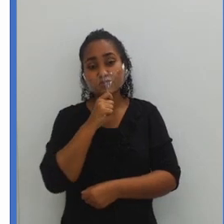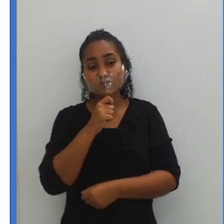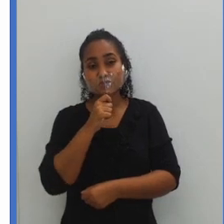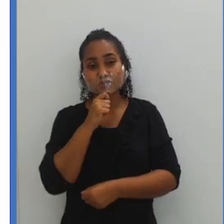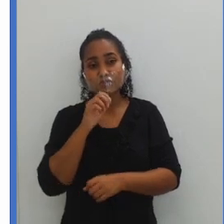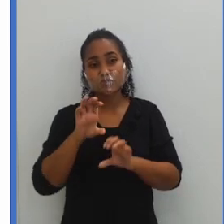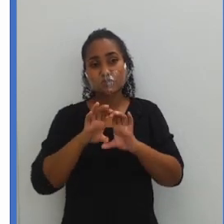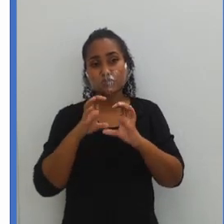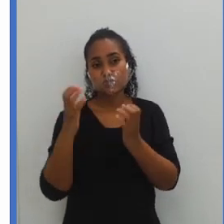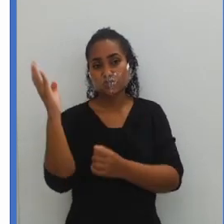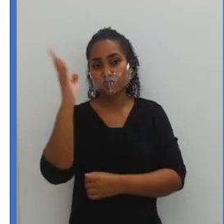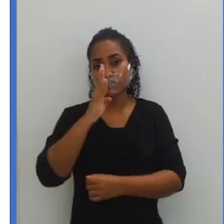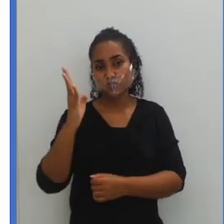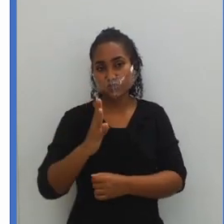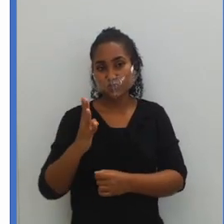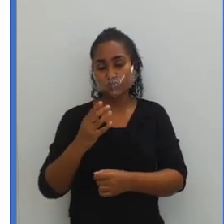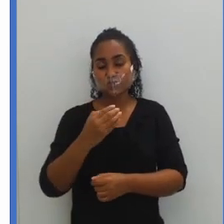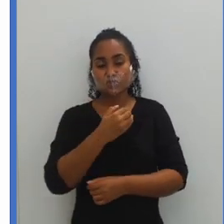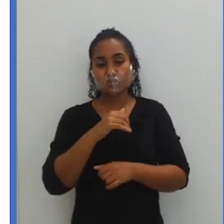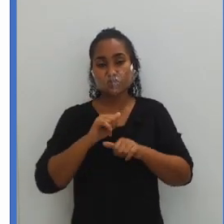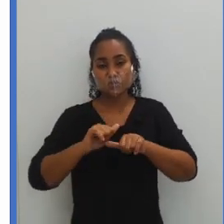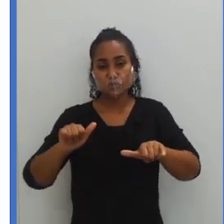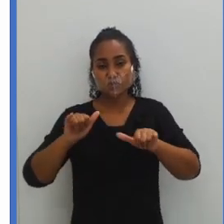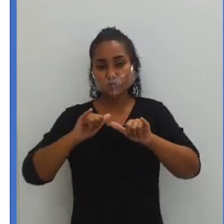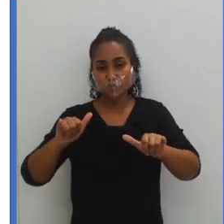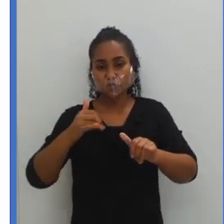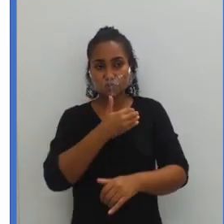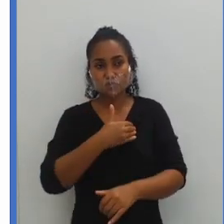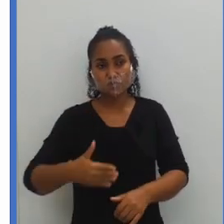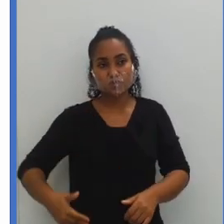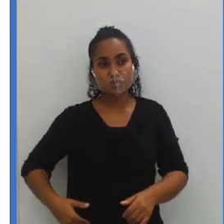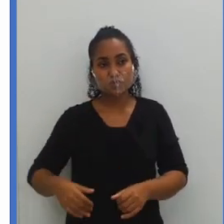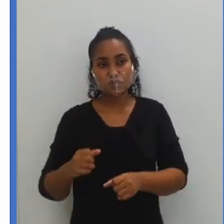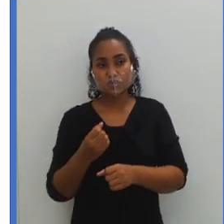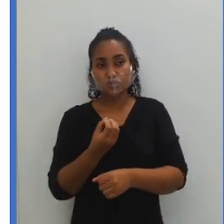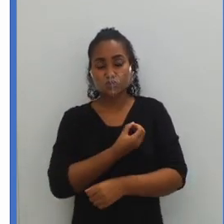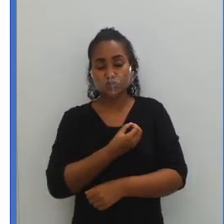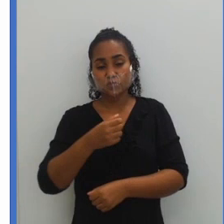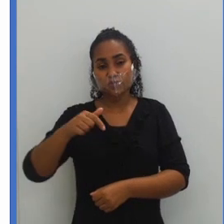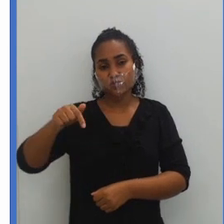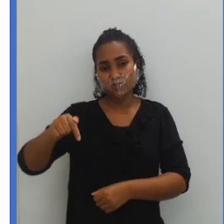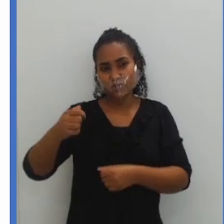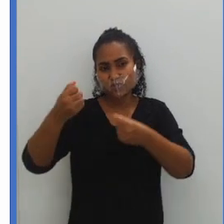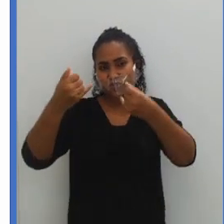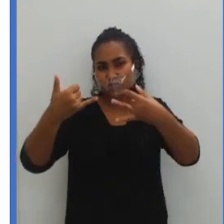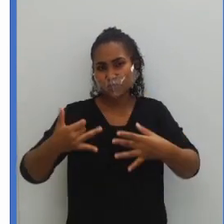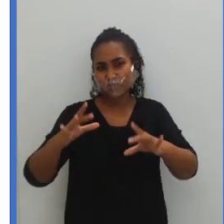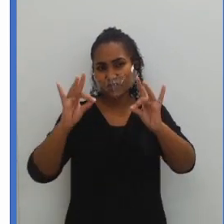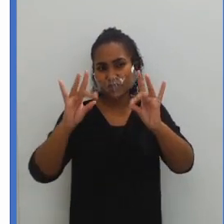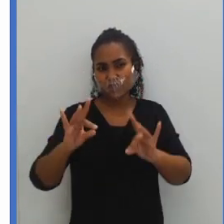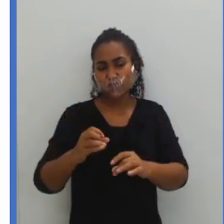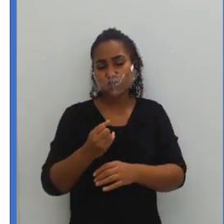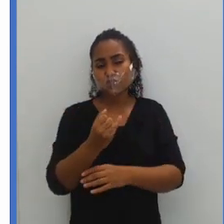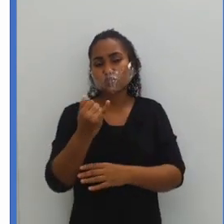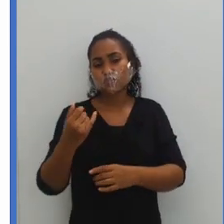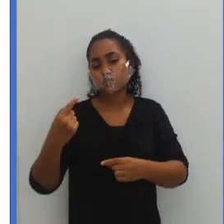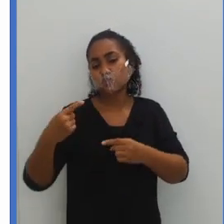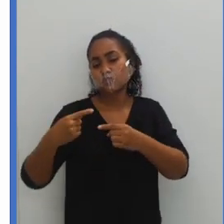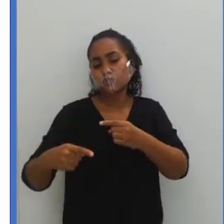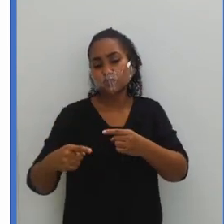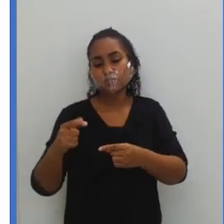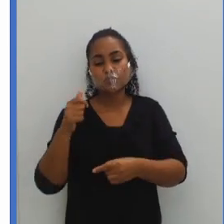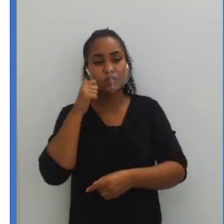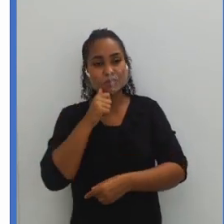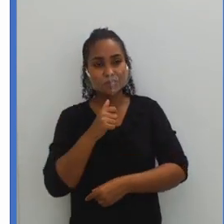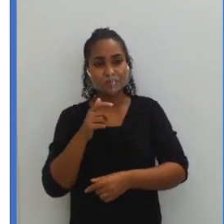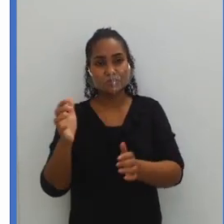1965, o Conselho Nacional do Desporto publica a deliberação número 7, na qual especifica as práticas